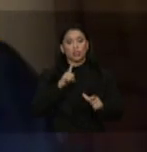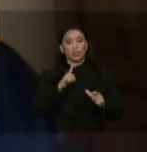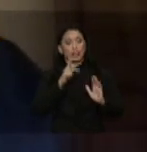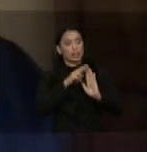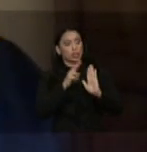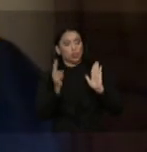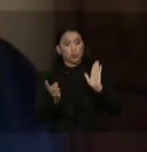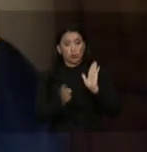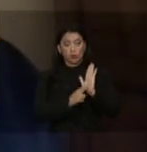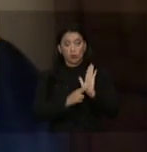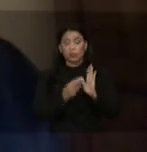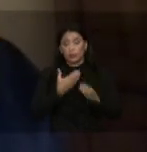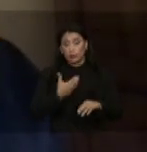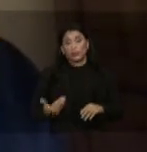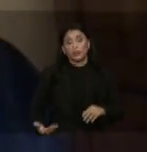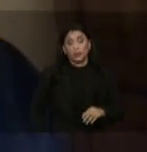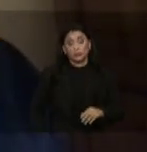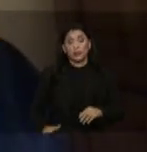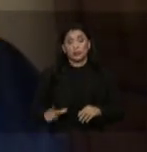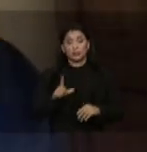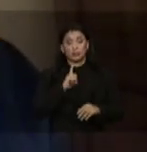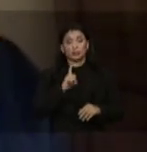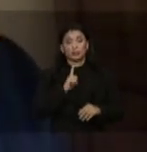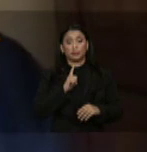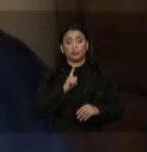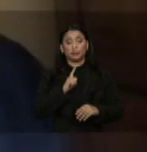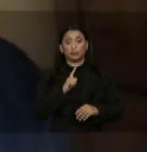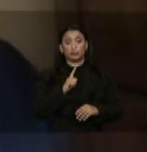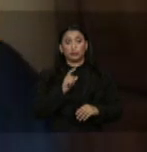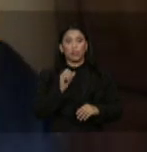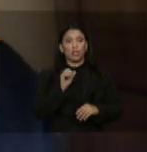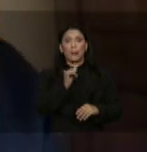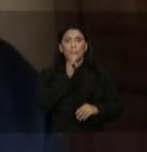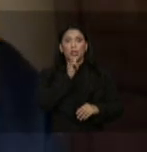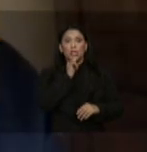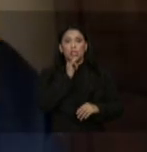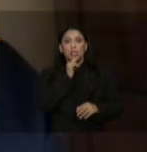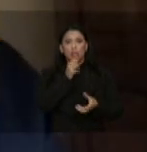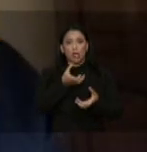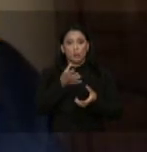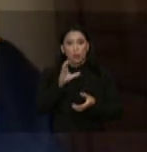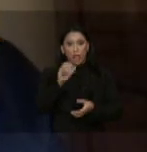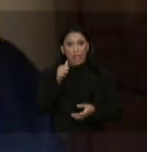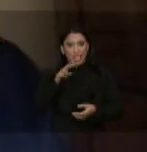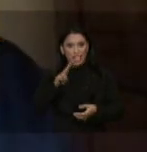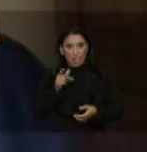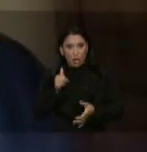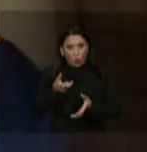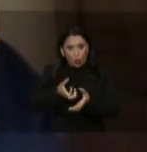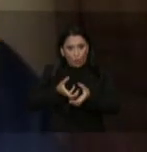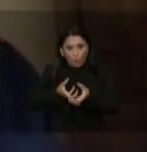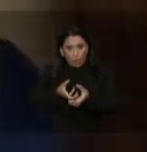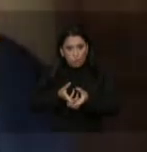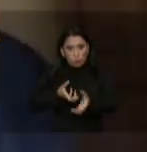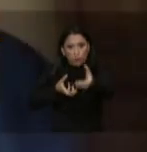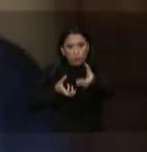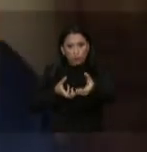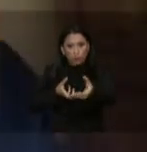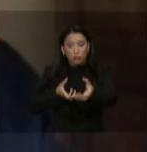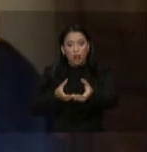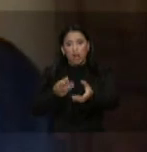as normas de um determinado estado teria um alcance de um tiro de canhão inicialmente 3 milhas depois